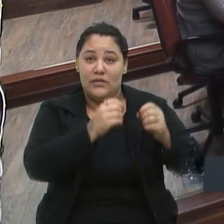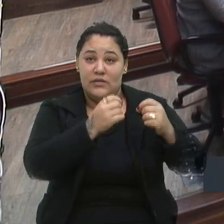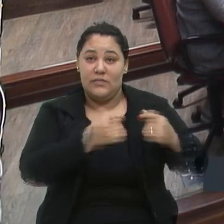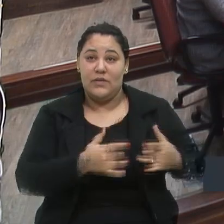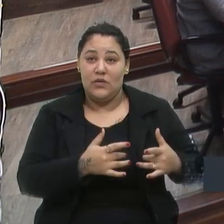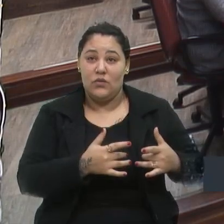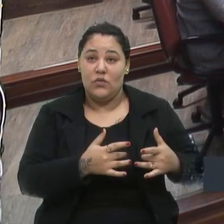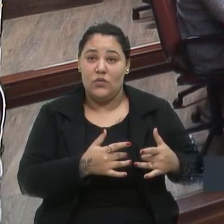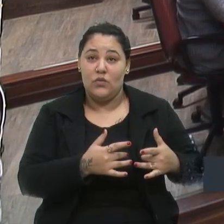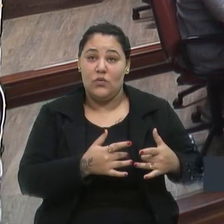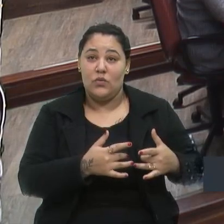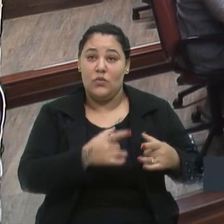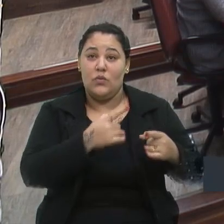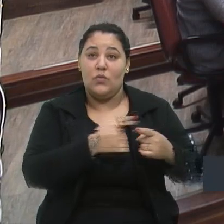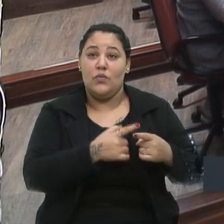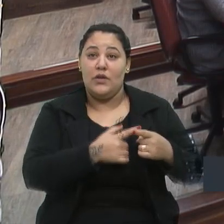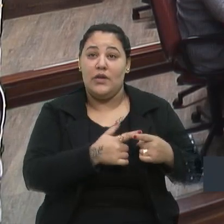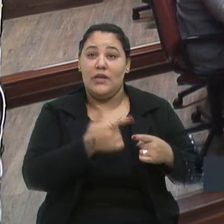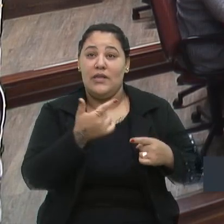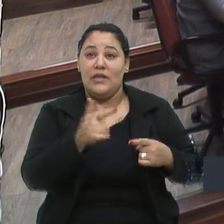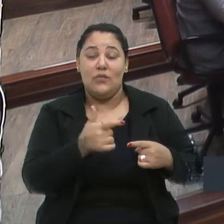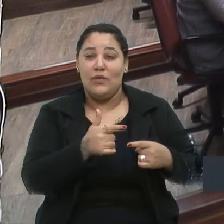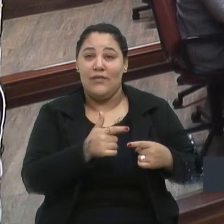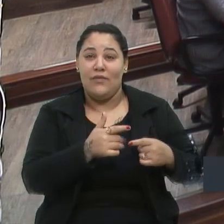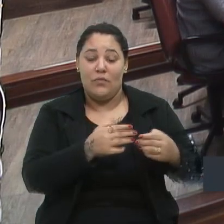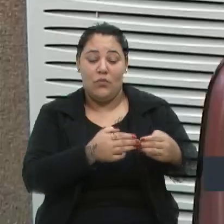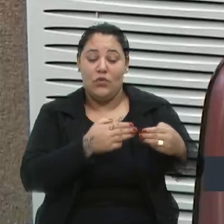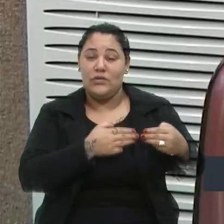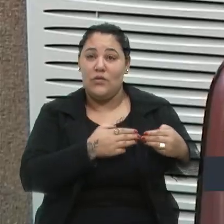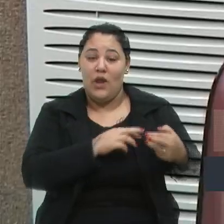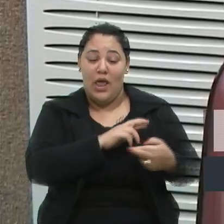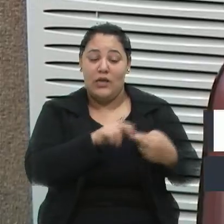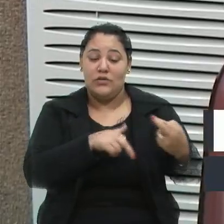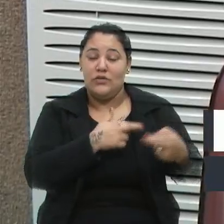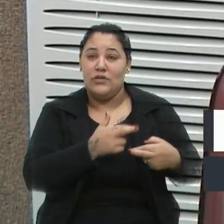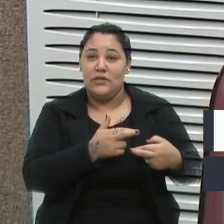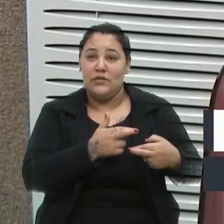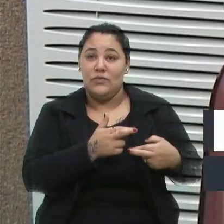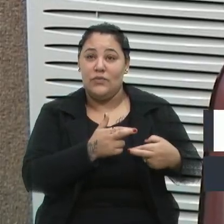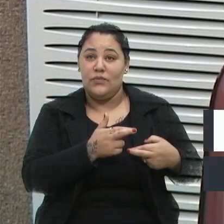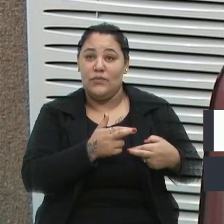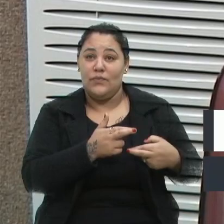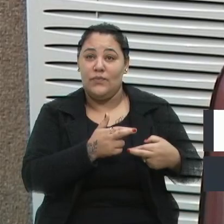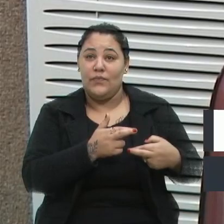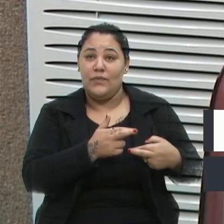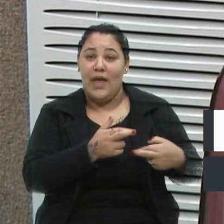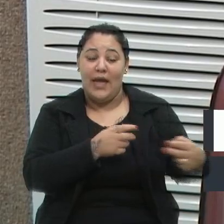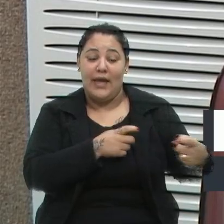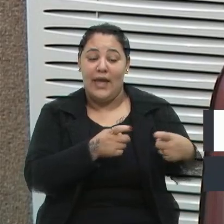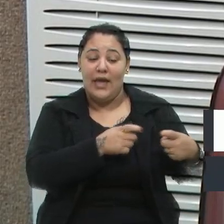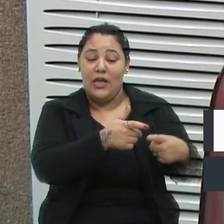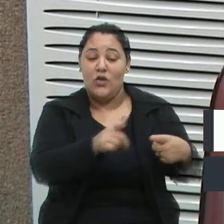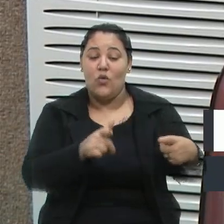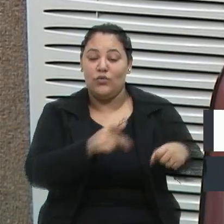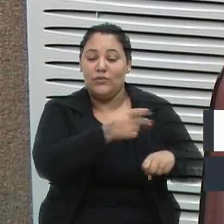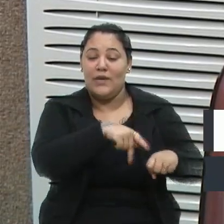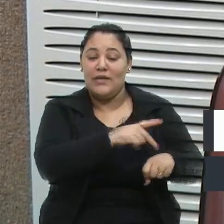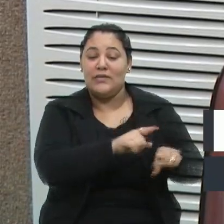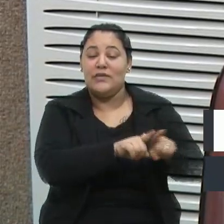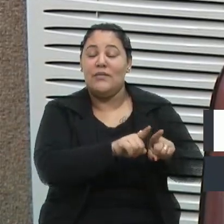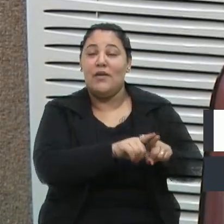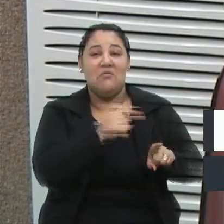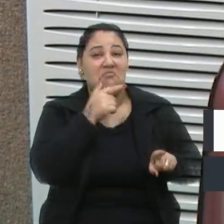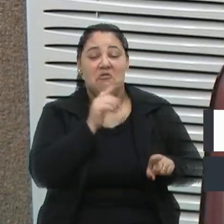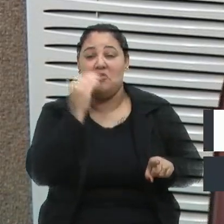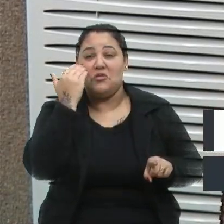Por que não houve moção referente à guerra da Ucrânia e Rússia? Eu não consigo entender.